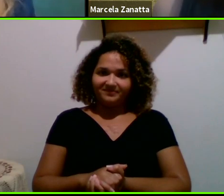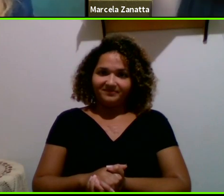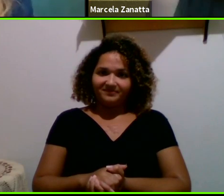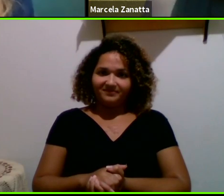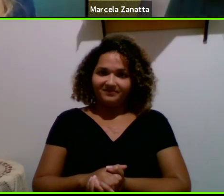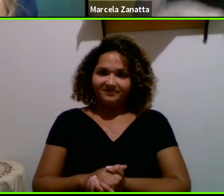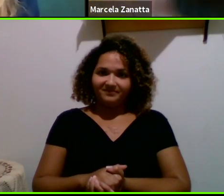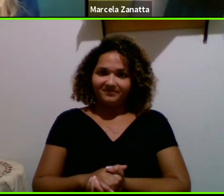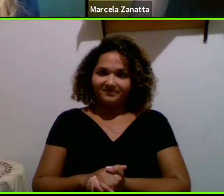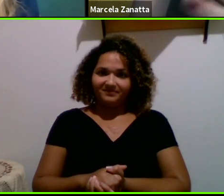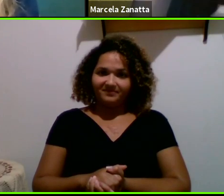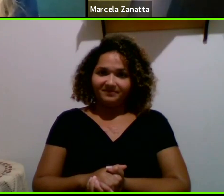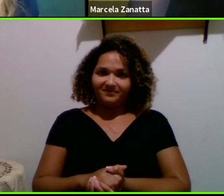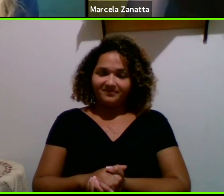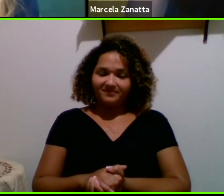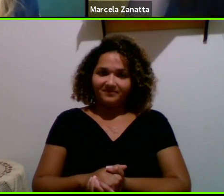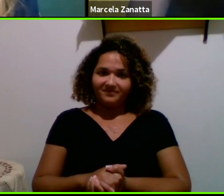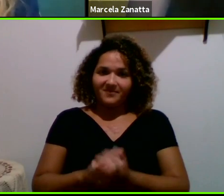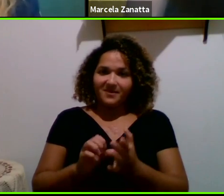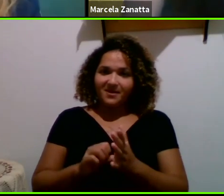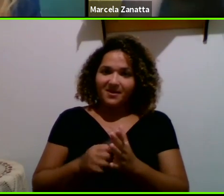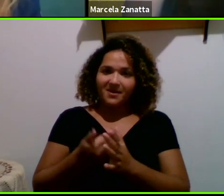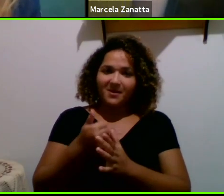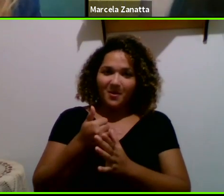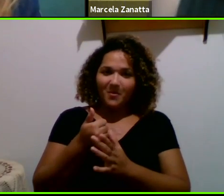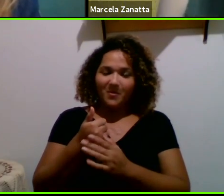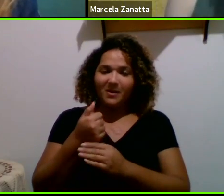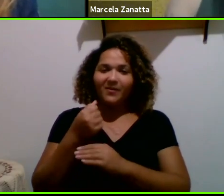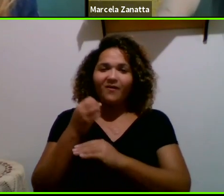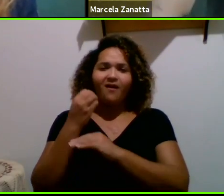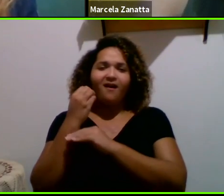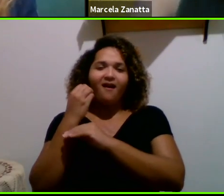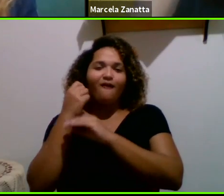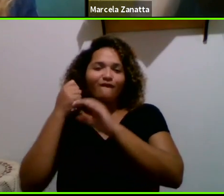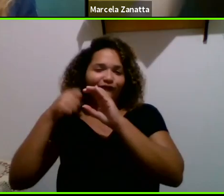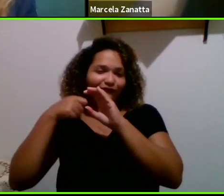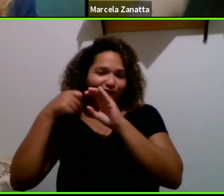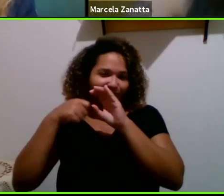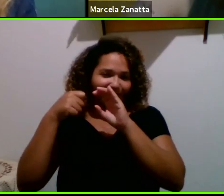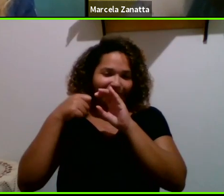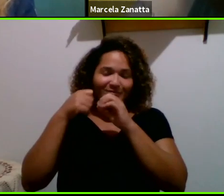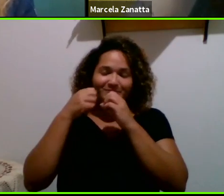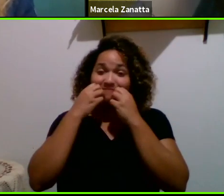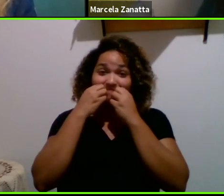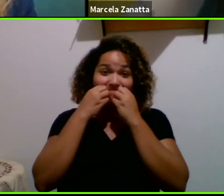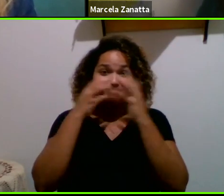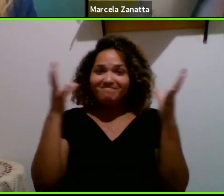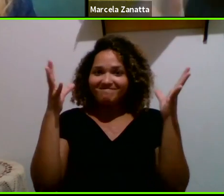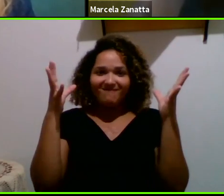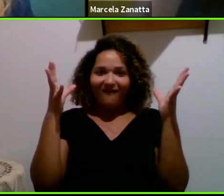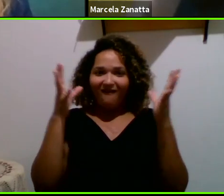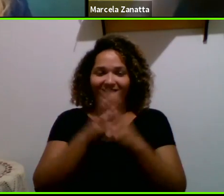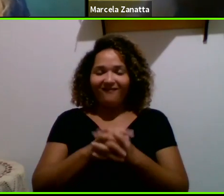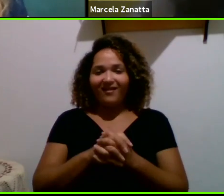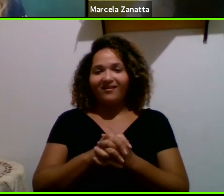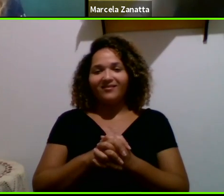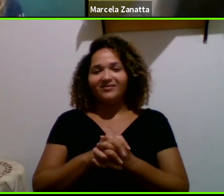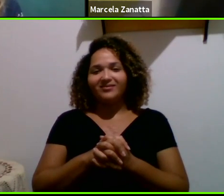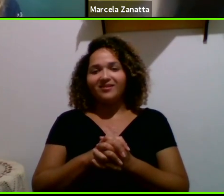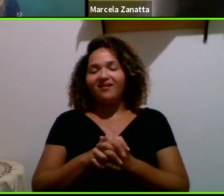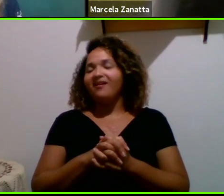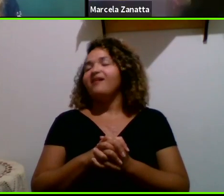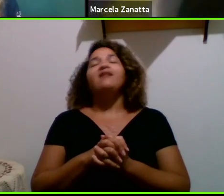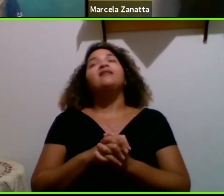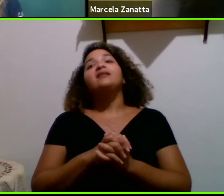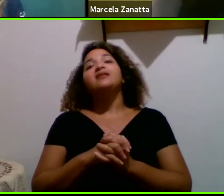Primeiro, que vídeo sensacional para aquele aluno do Senac, ou quem tem interesse em virar aluno do